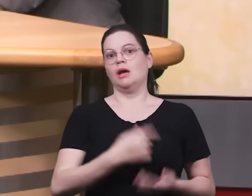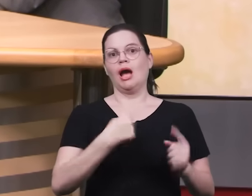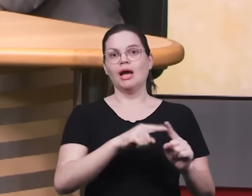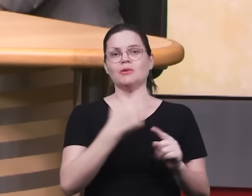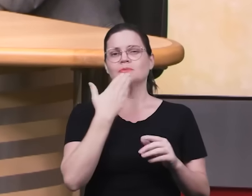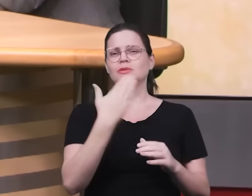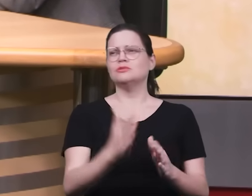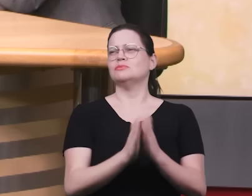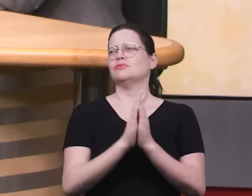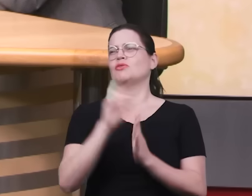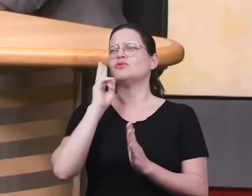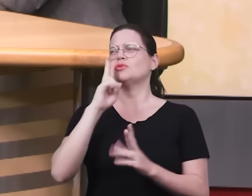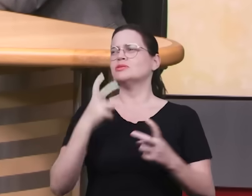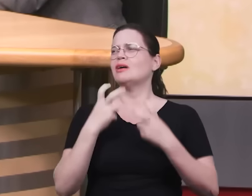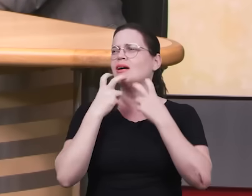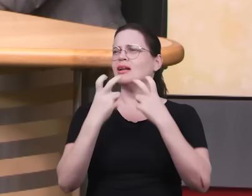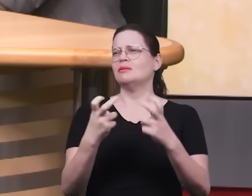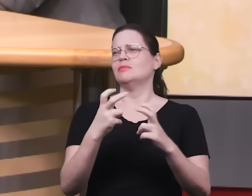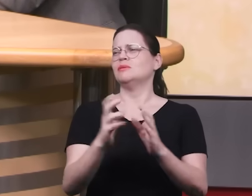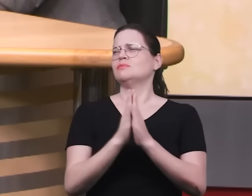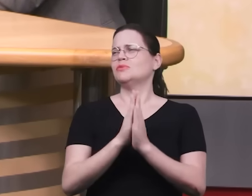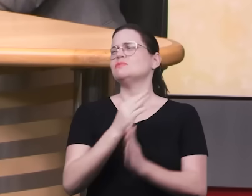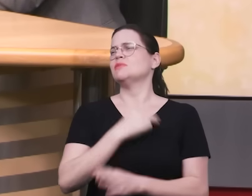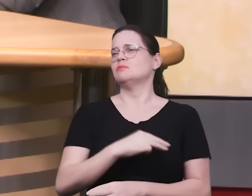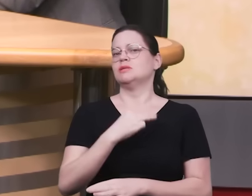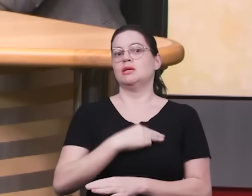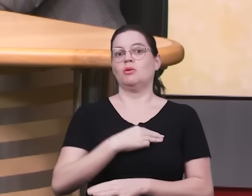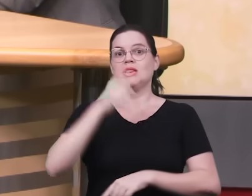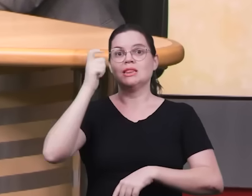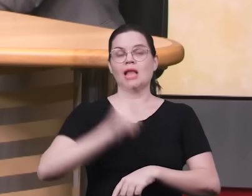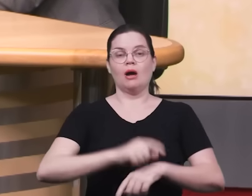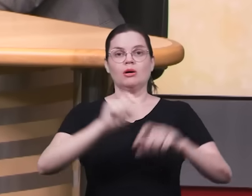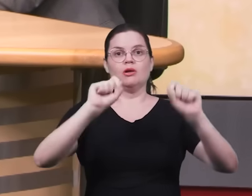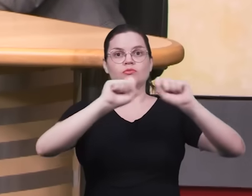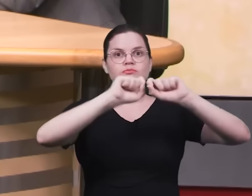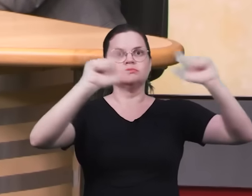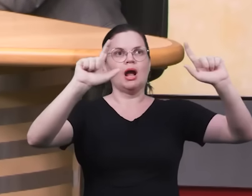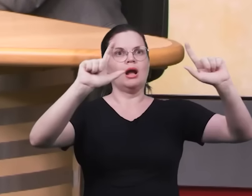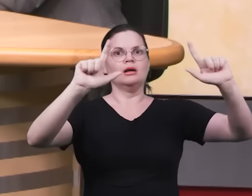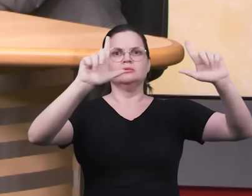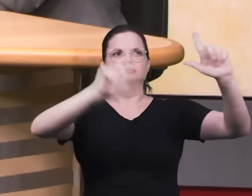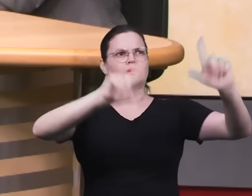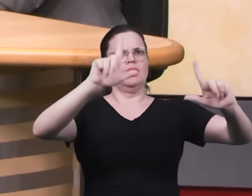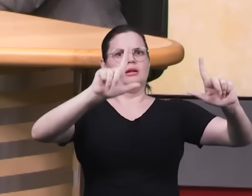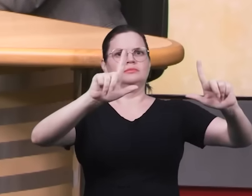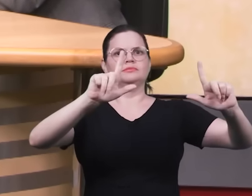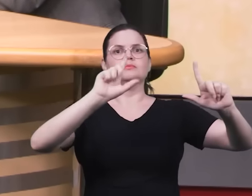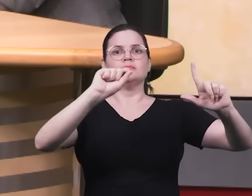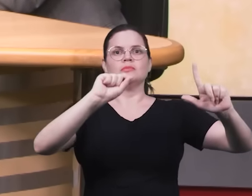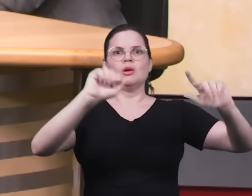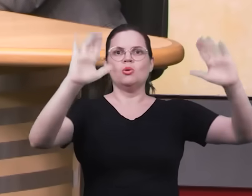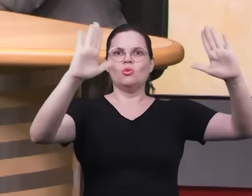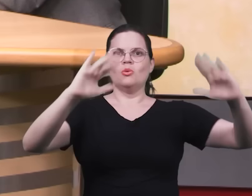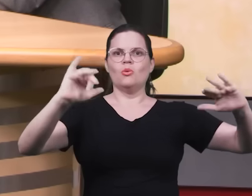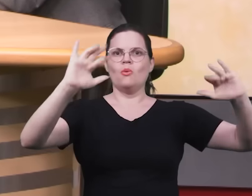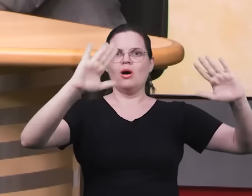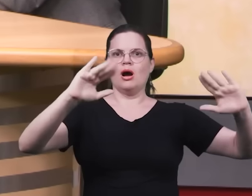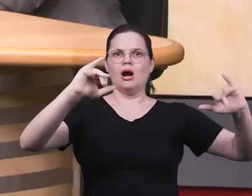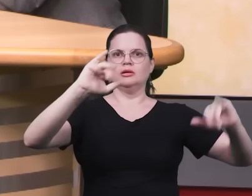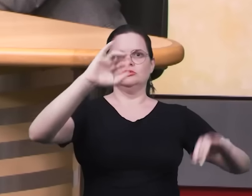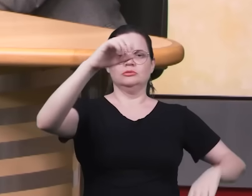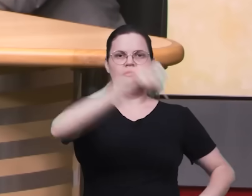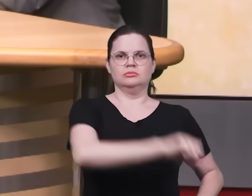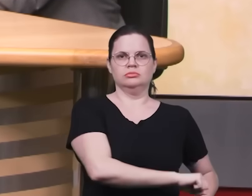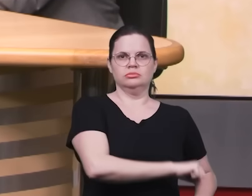livramento. Aí vi nitidamente, como se fosse uma tela. O anjo vinha e fisgava aquele animal com a